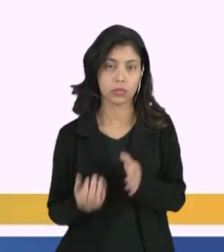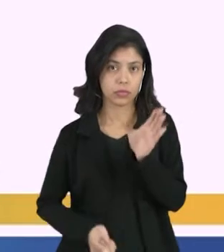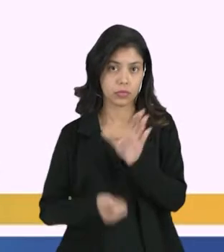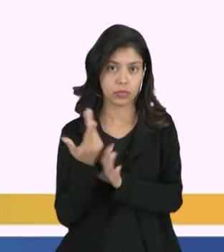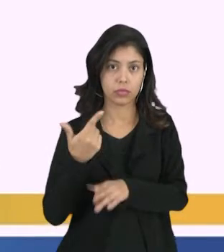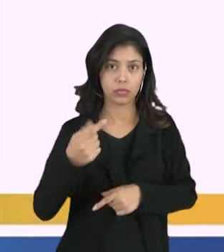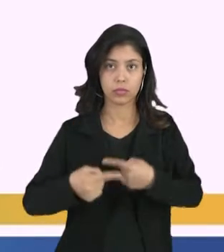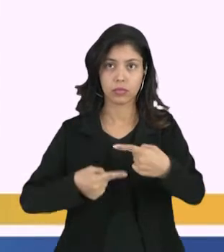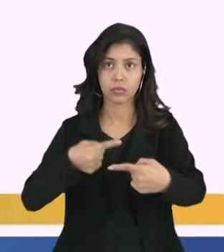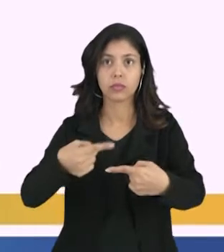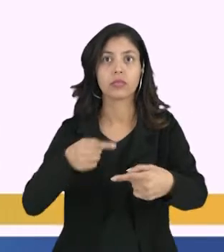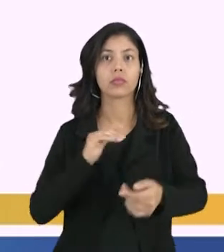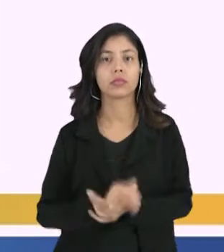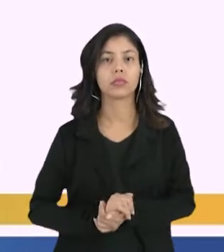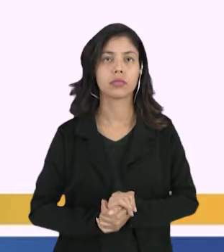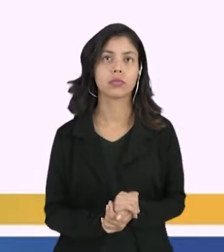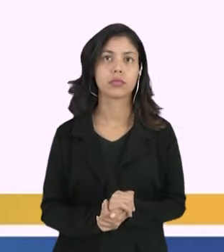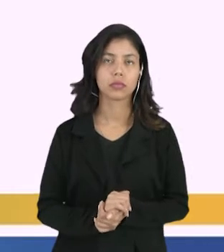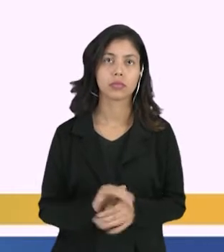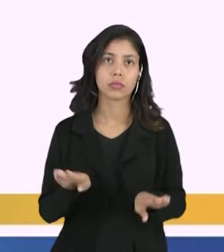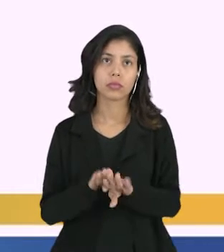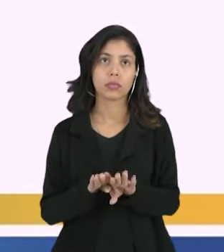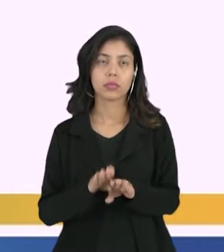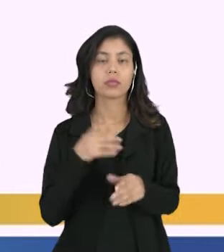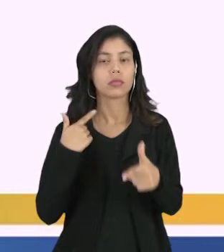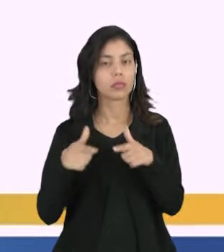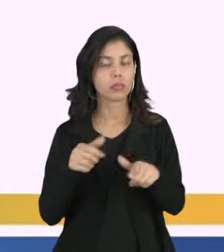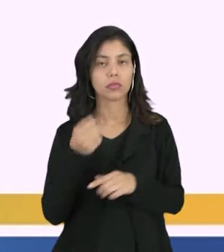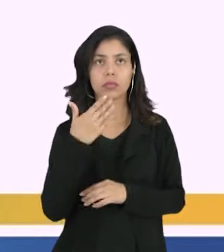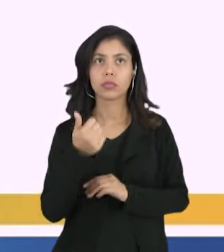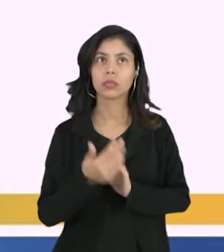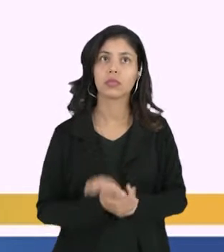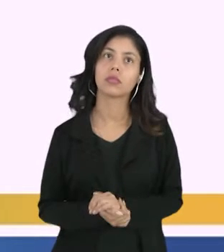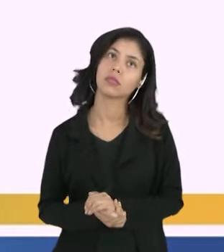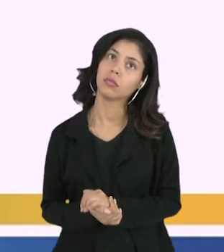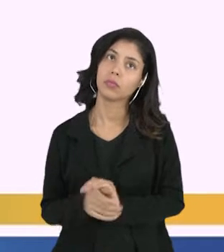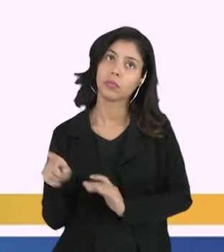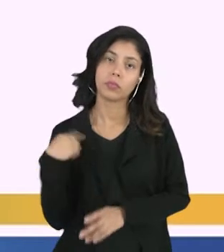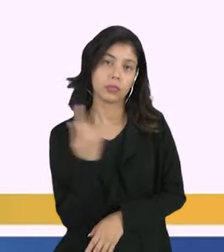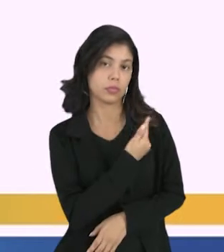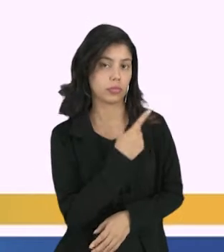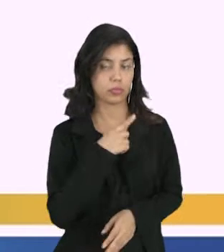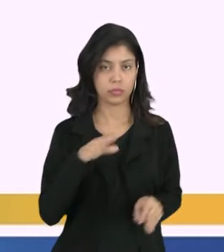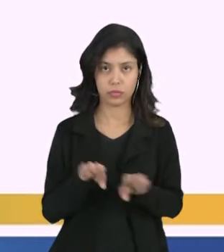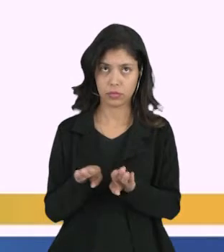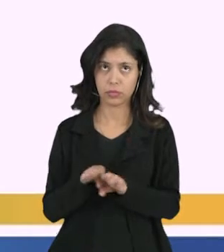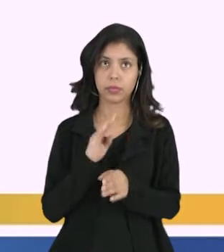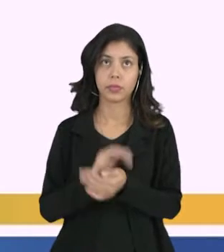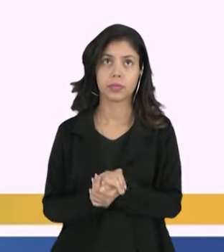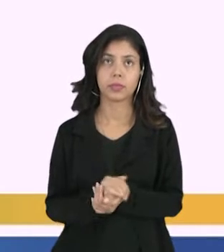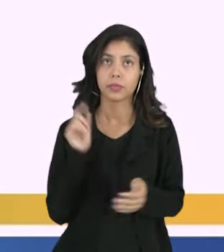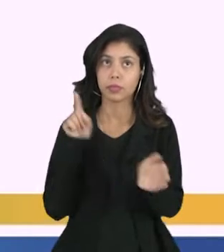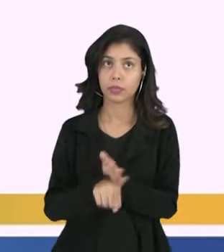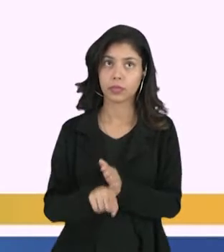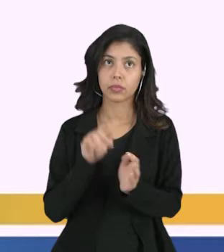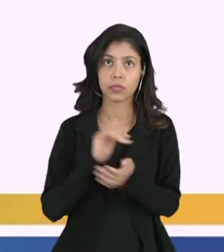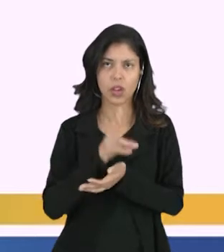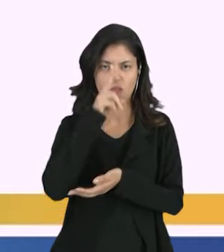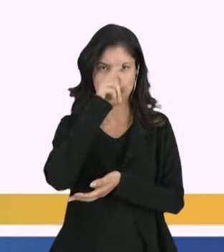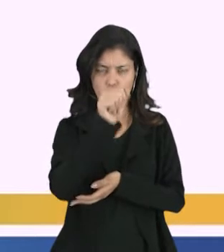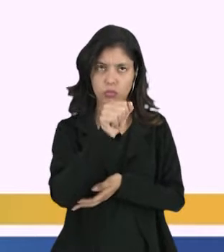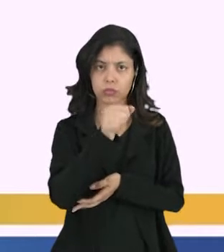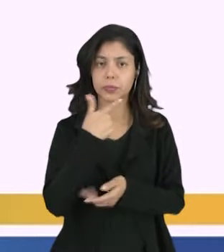produção, as matérias-primas e o meio de trabalho, tá bom? E aí nós temos também a questão da força